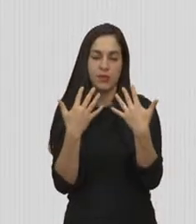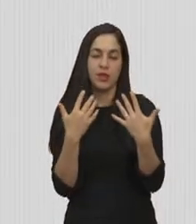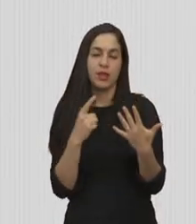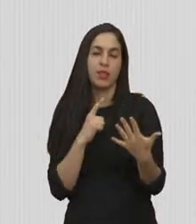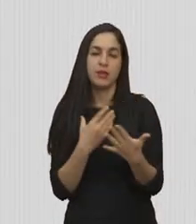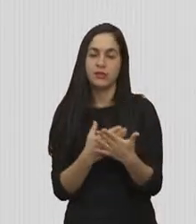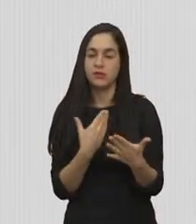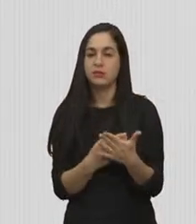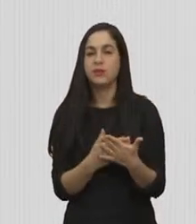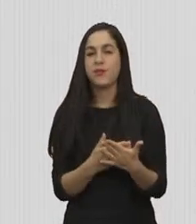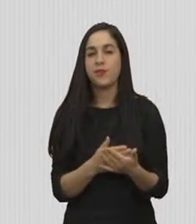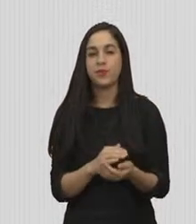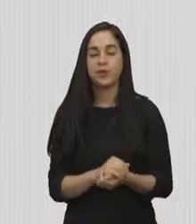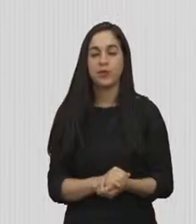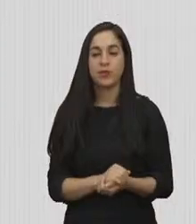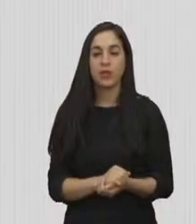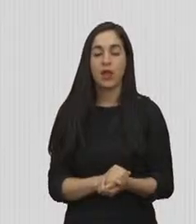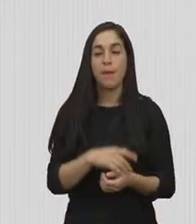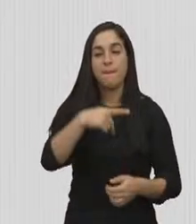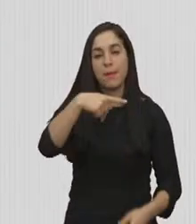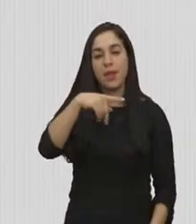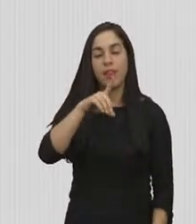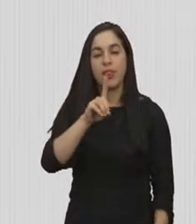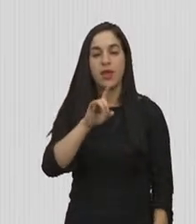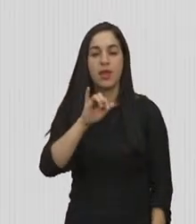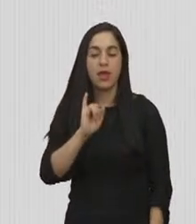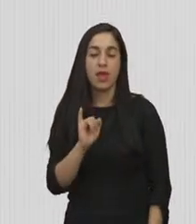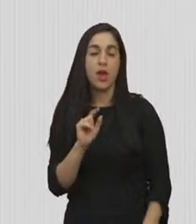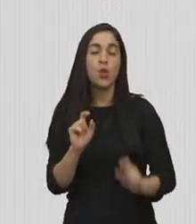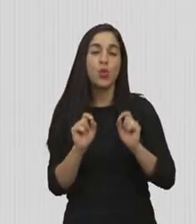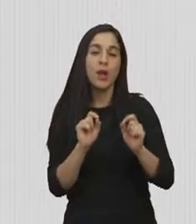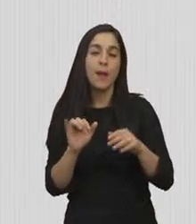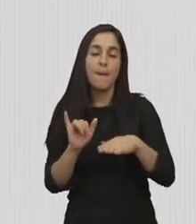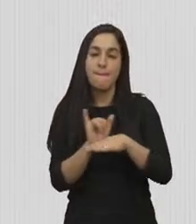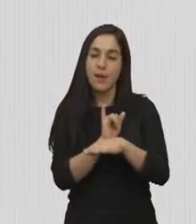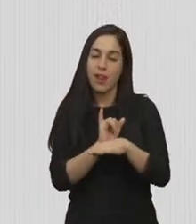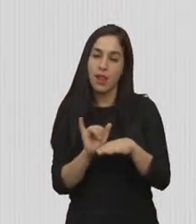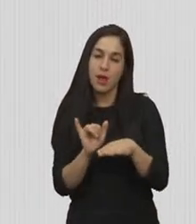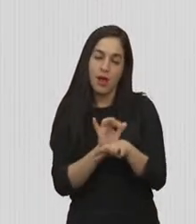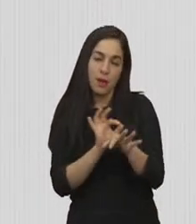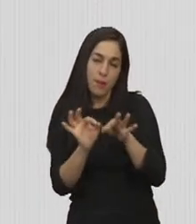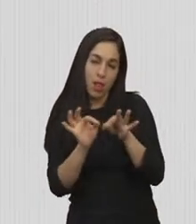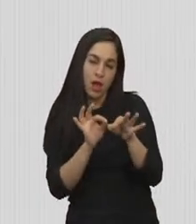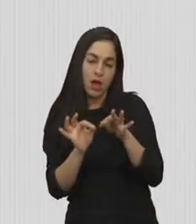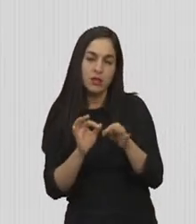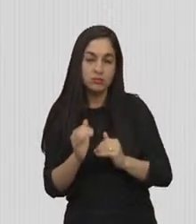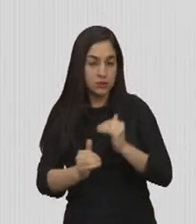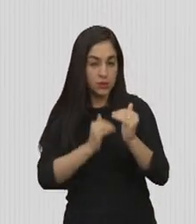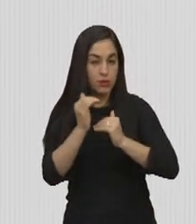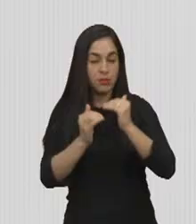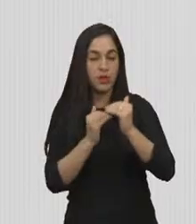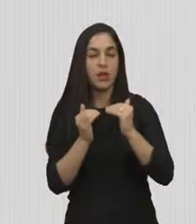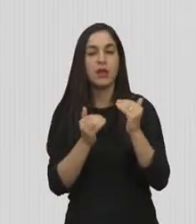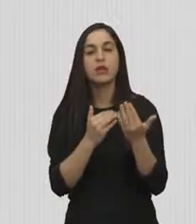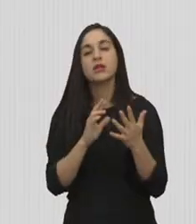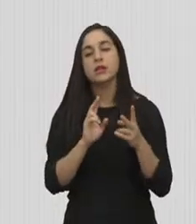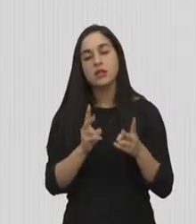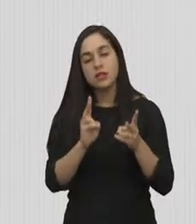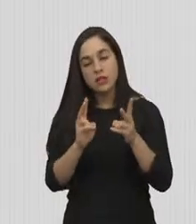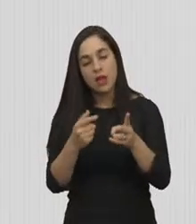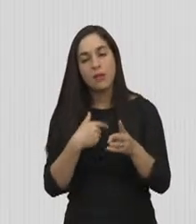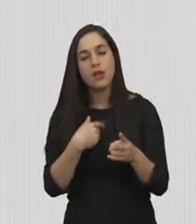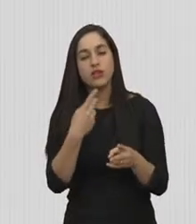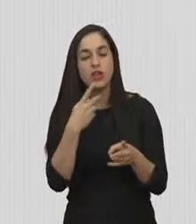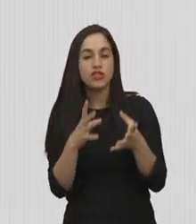PDI. A gente chama PDI, tá? É o Plano de Desenvolvimento Institucional. Para não falar Plano de Desenvolvimento Institucional em todo